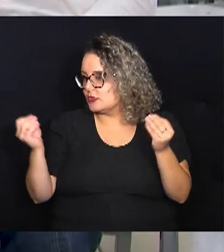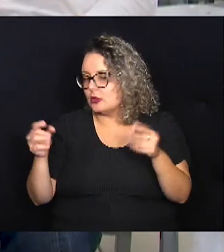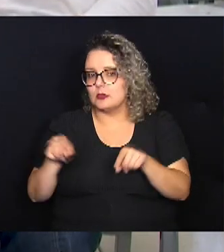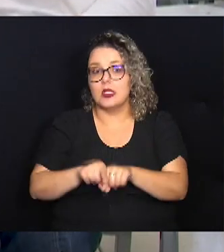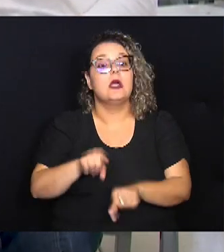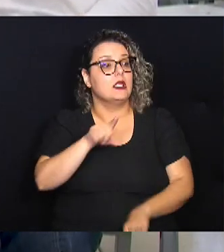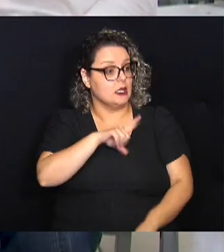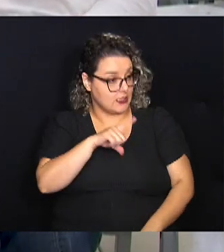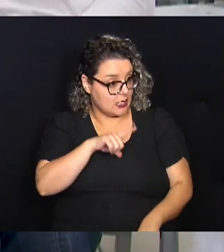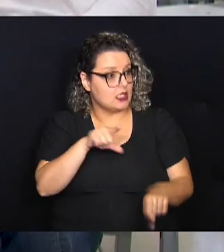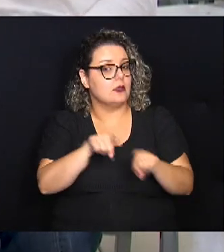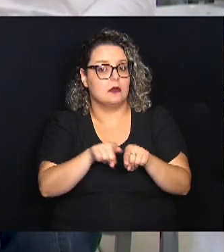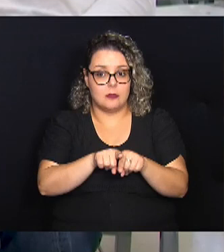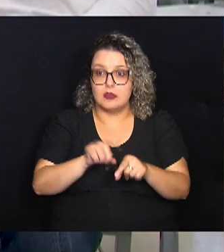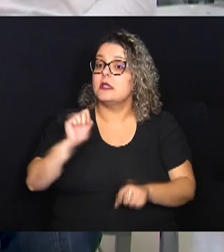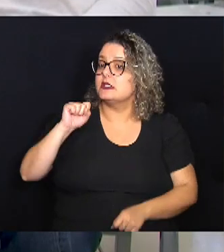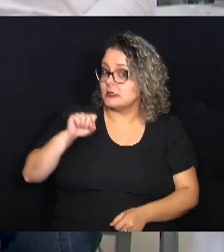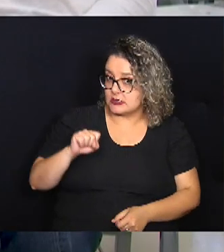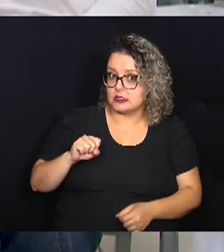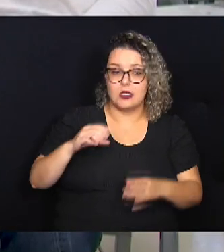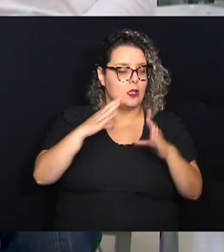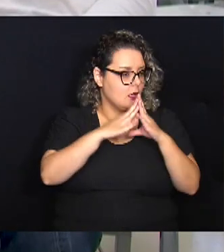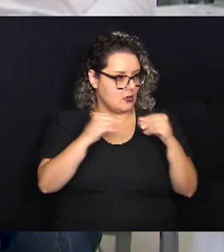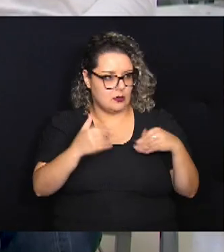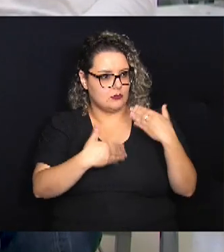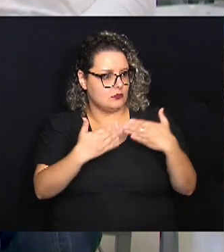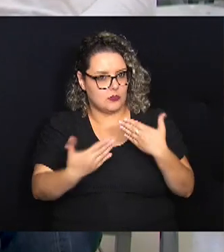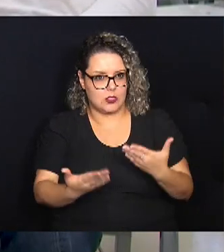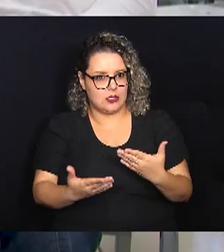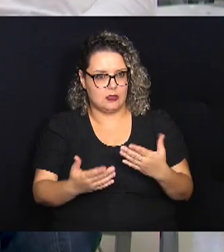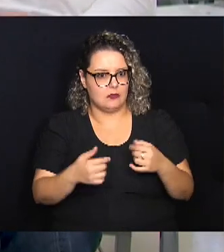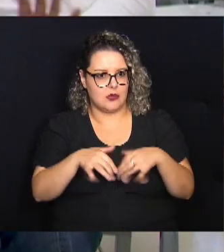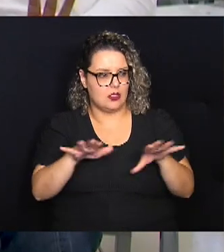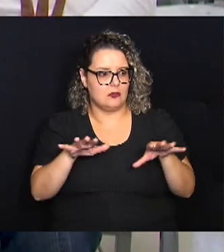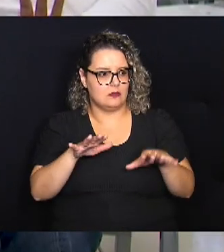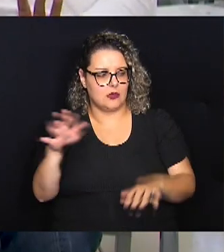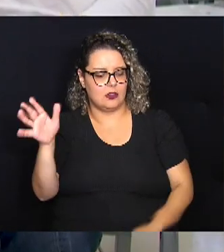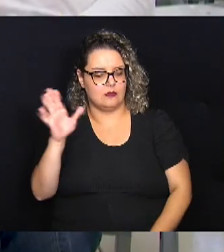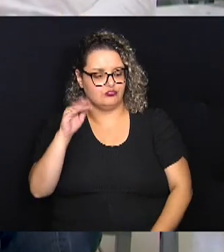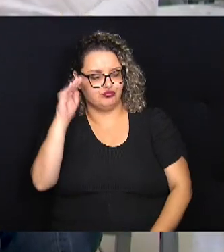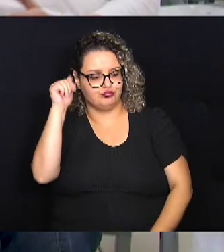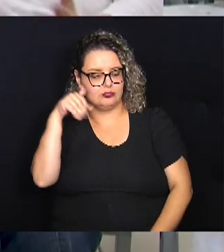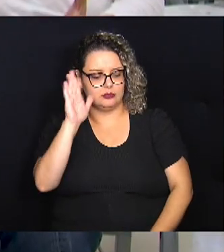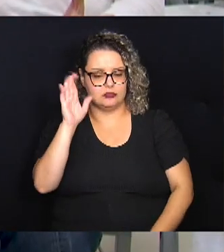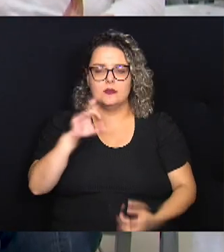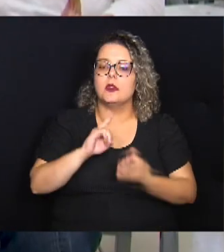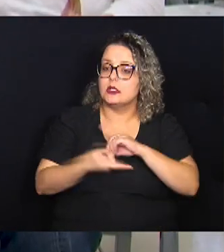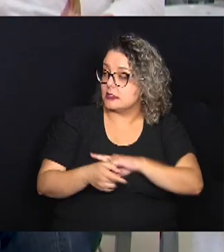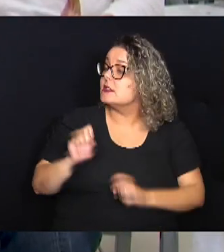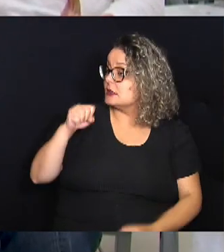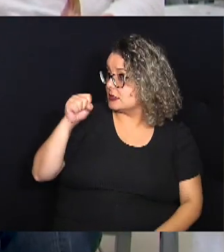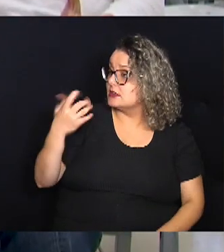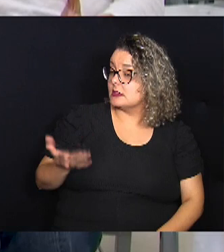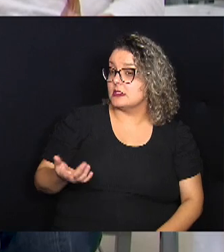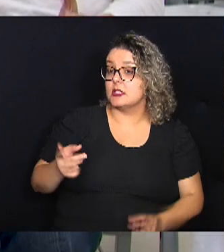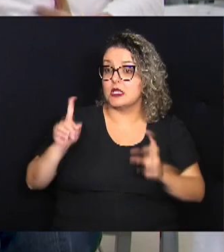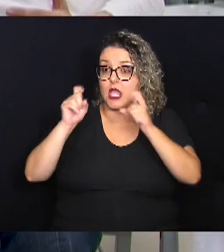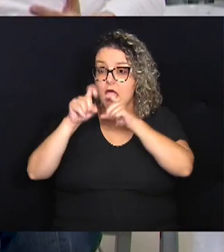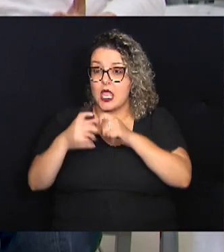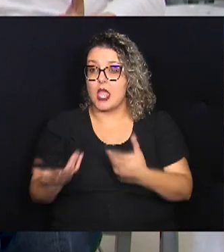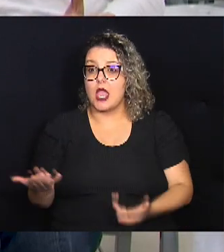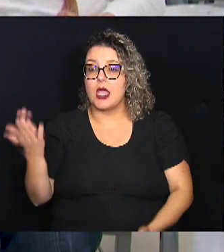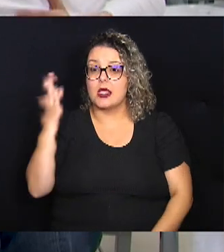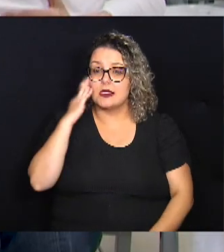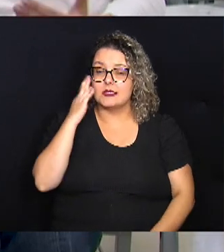isso também. Tem. Desaparece com o tempo, não vingou muito, tchau. Isso. E aí é sempre muito difícil a gente